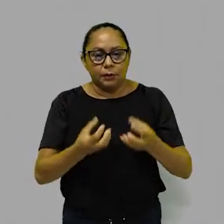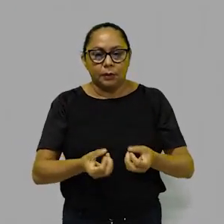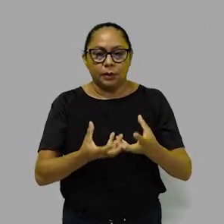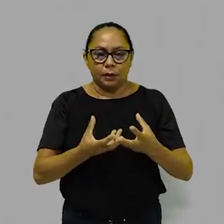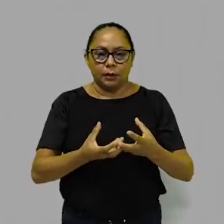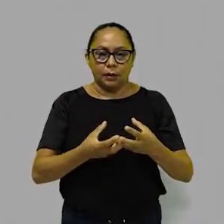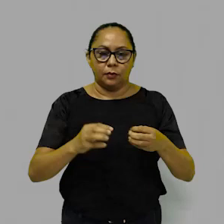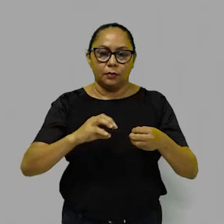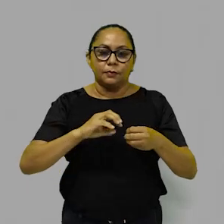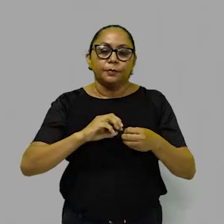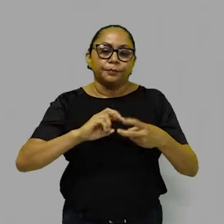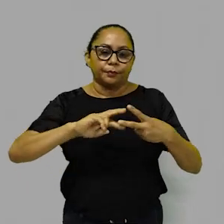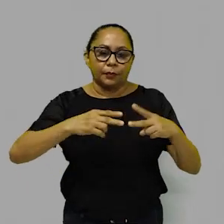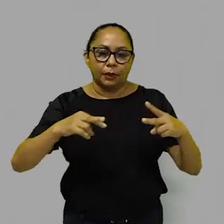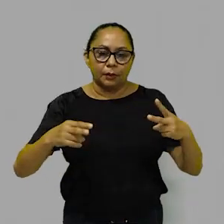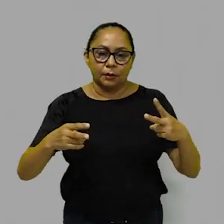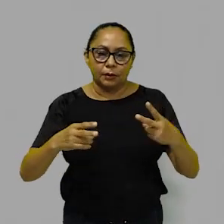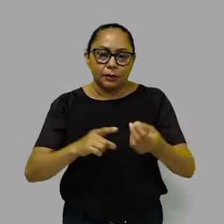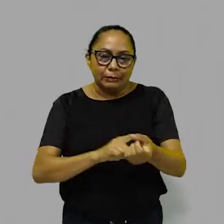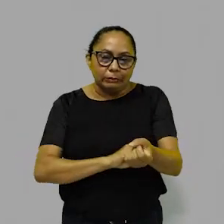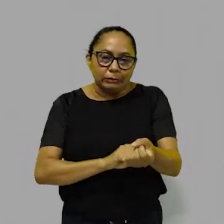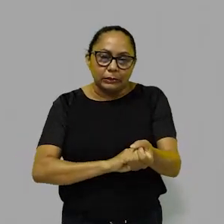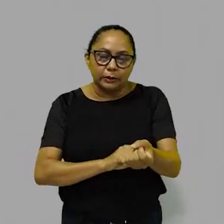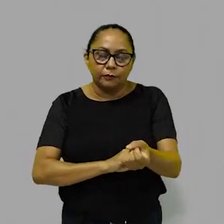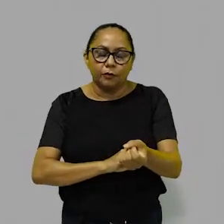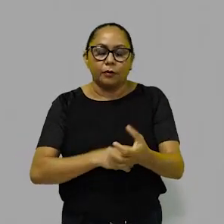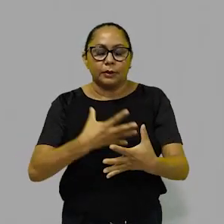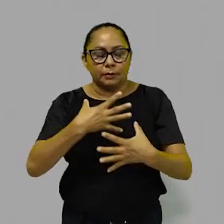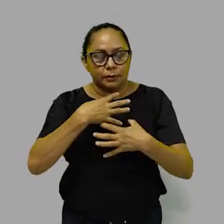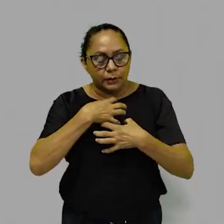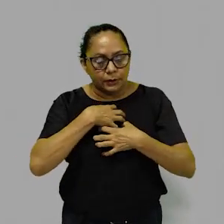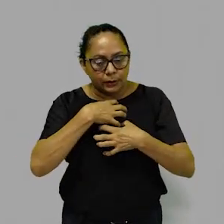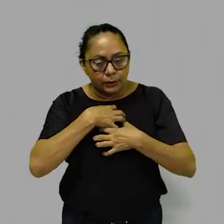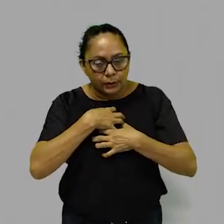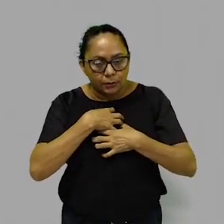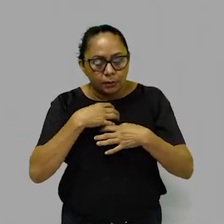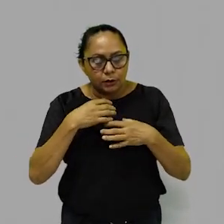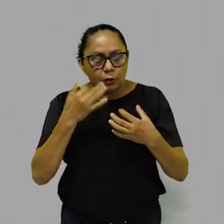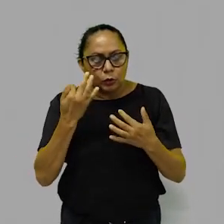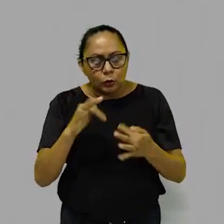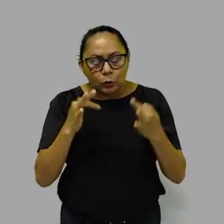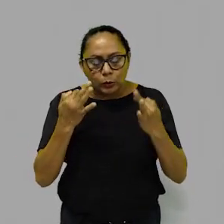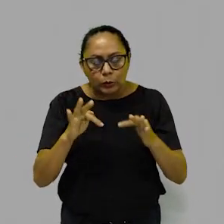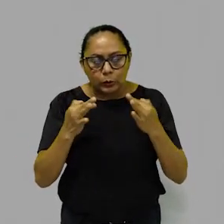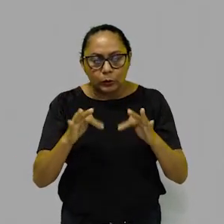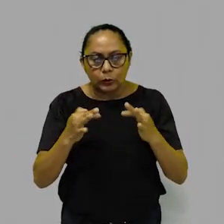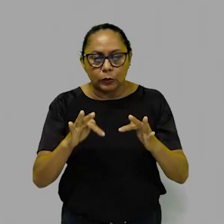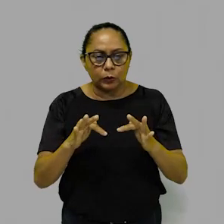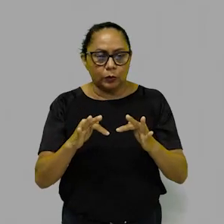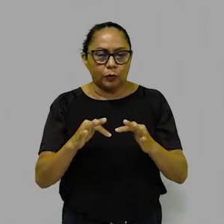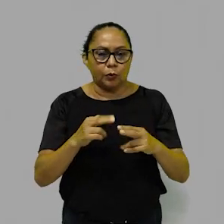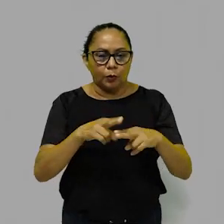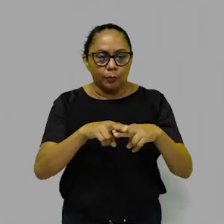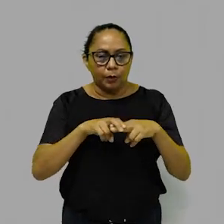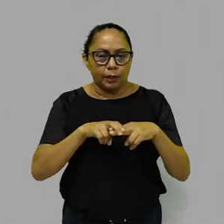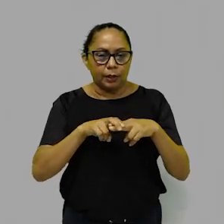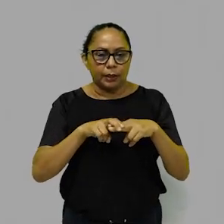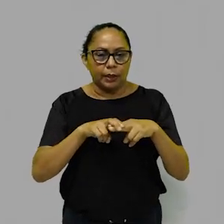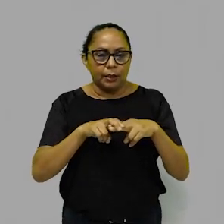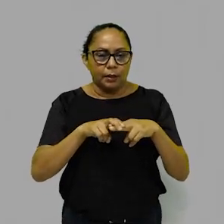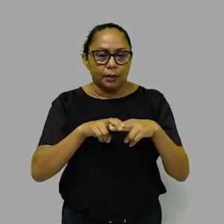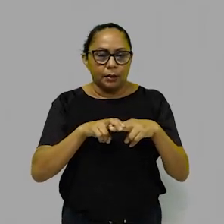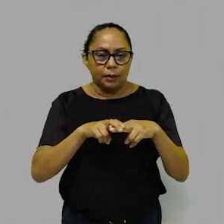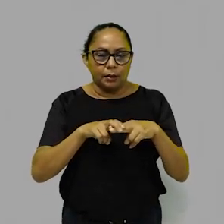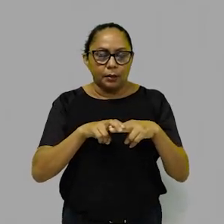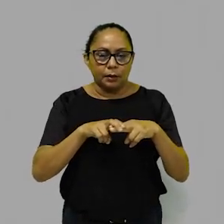nervosas. E aí você vai sentir a dor, né? Por causa justamente dessas moléculas de bradicina, que ao